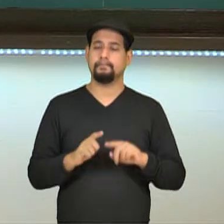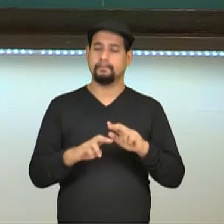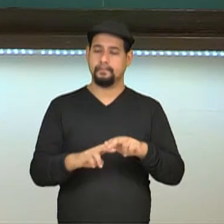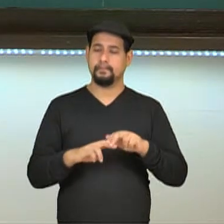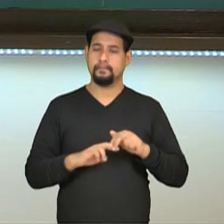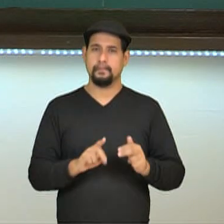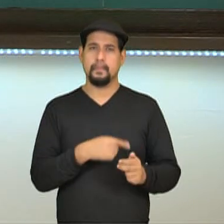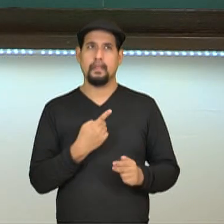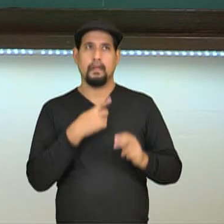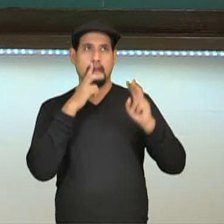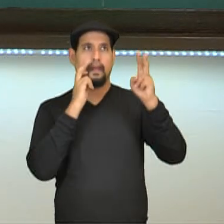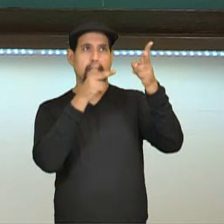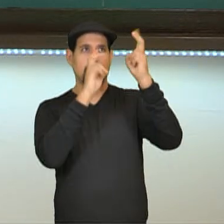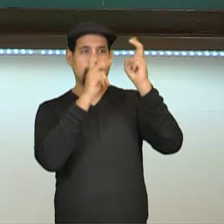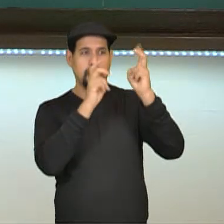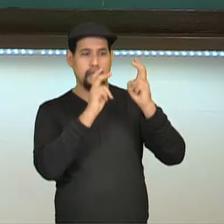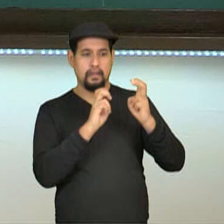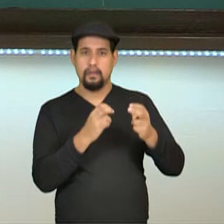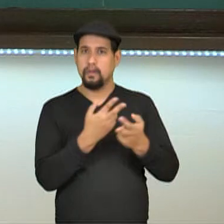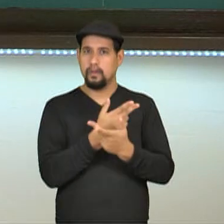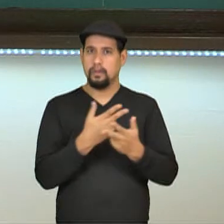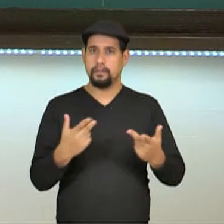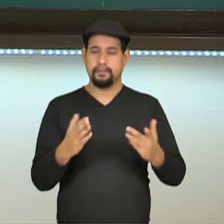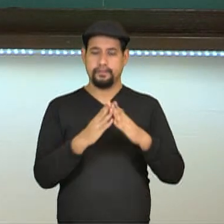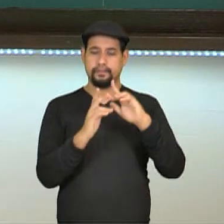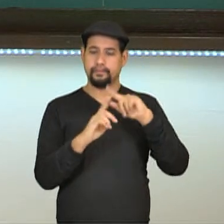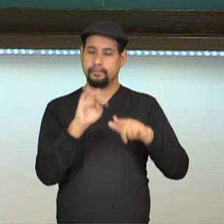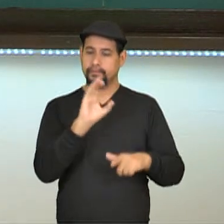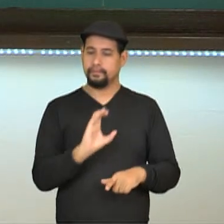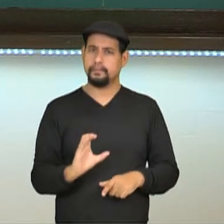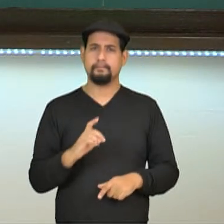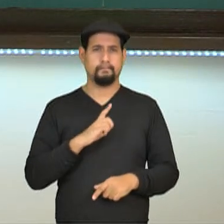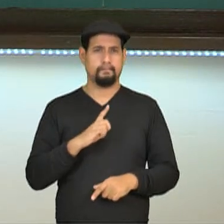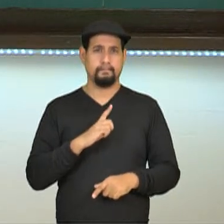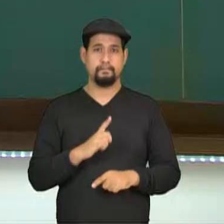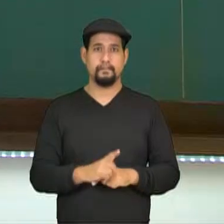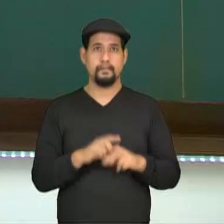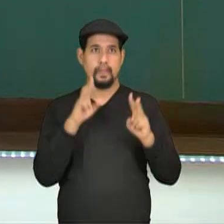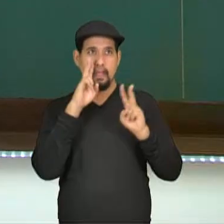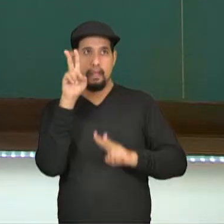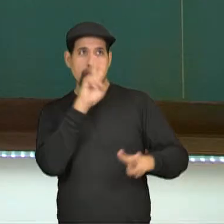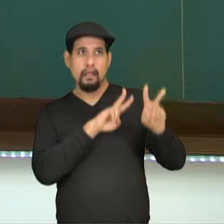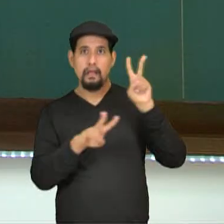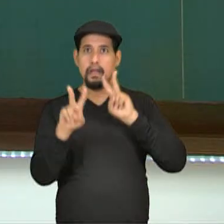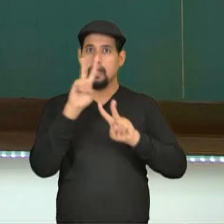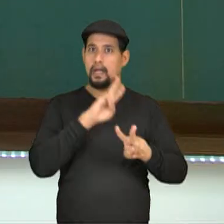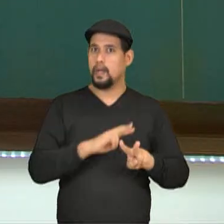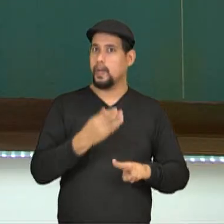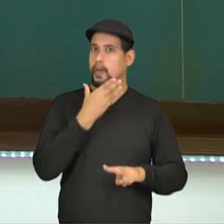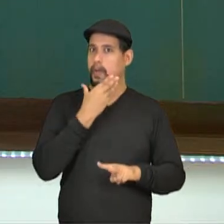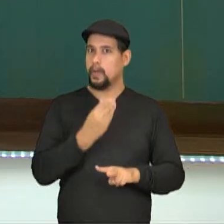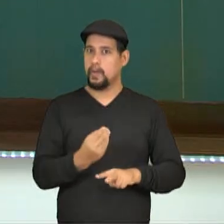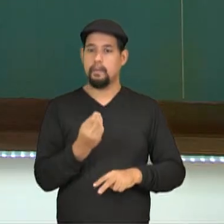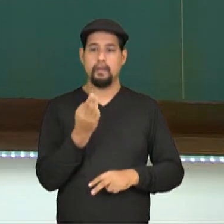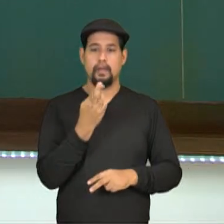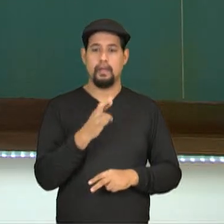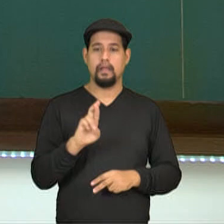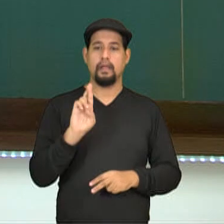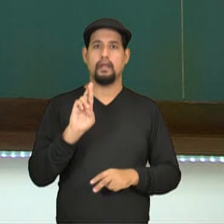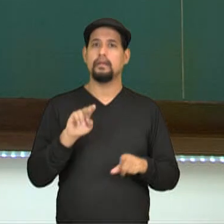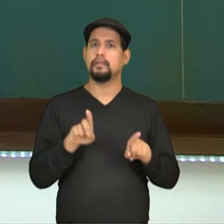que nós vimos lá as medidas que a Igreja Católica tomou, né? Então, ó, a visão do homem perante a sua religião